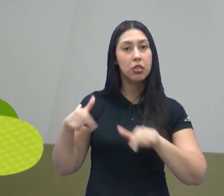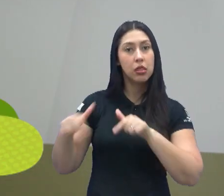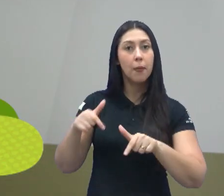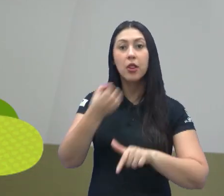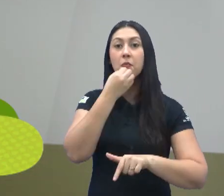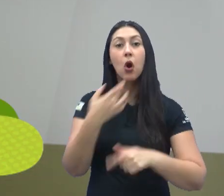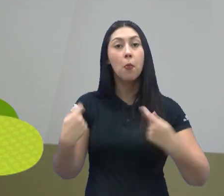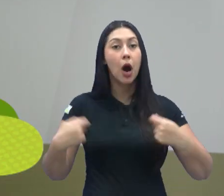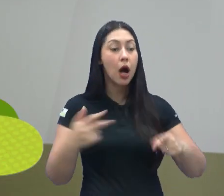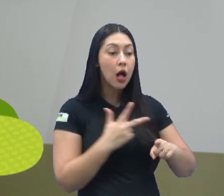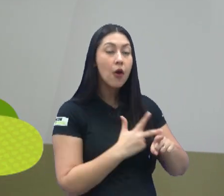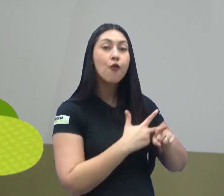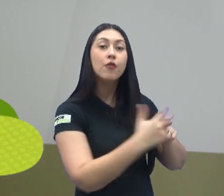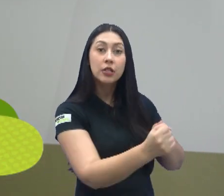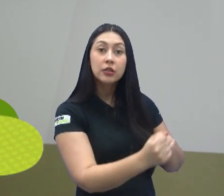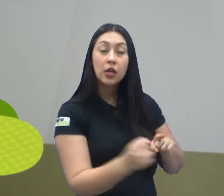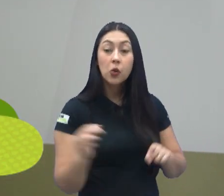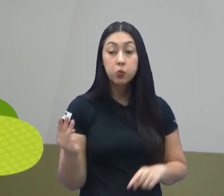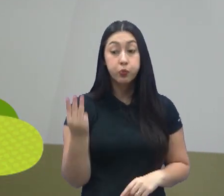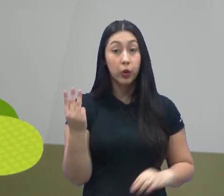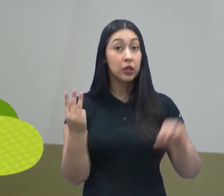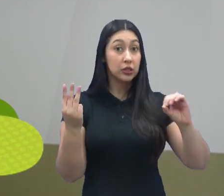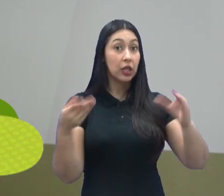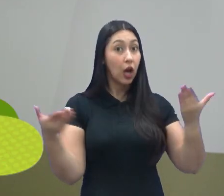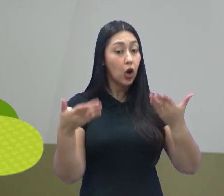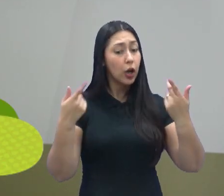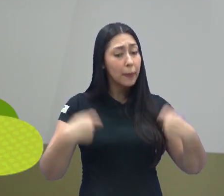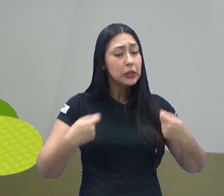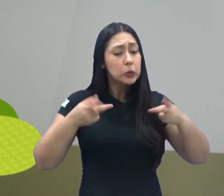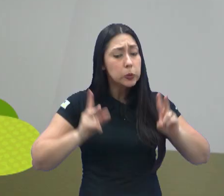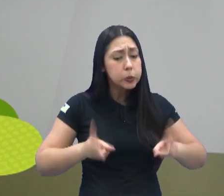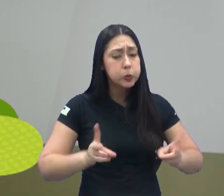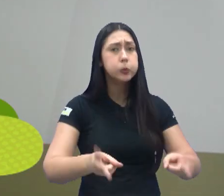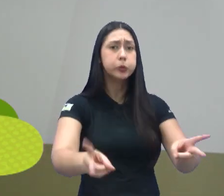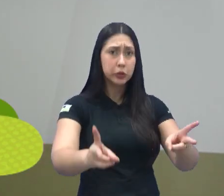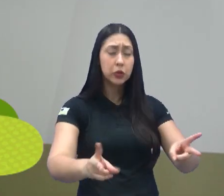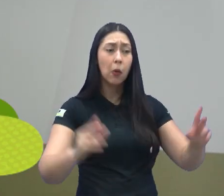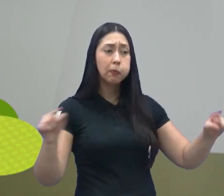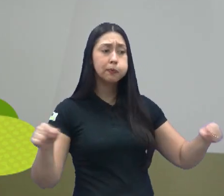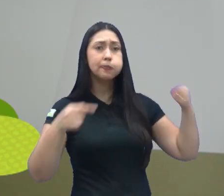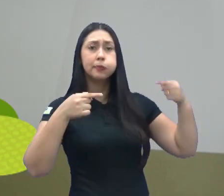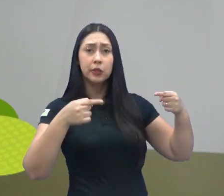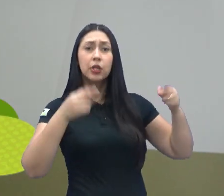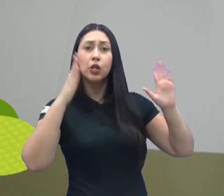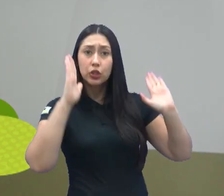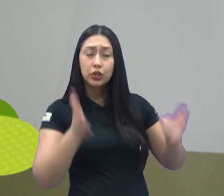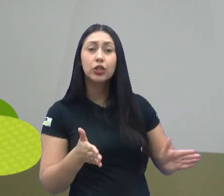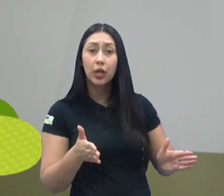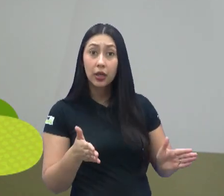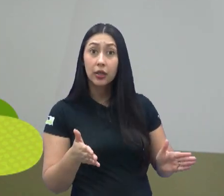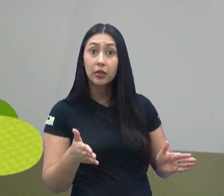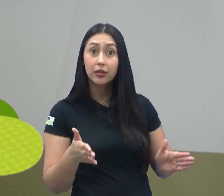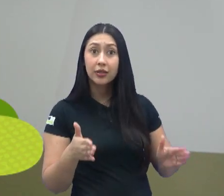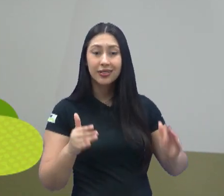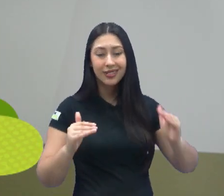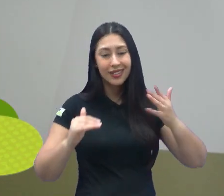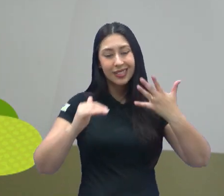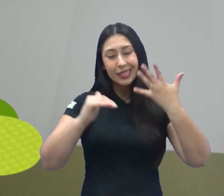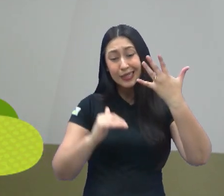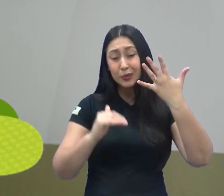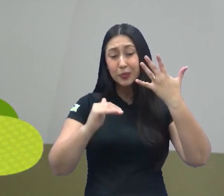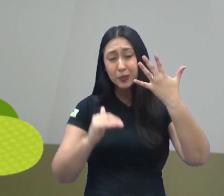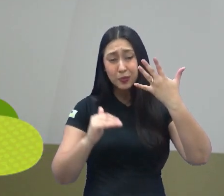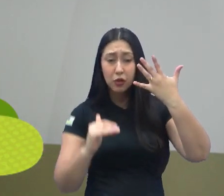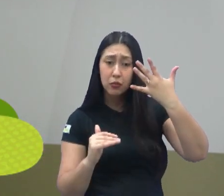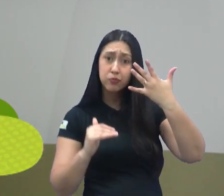de 3-0, agora é consolidar isso em mais um confronto direto. Já tirou o time daquela incômoda última